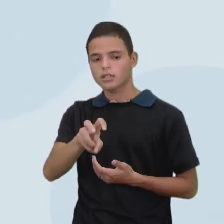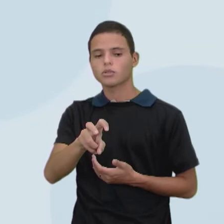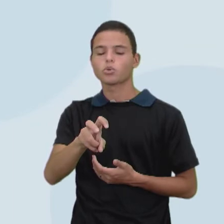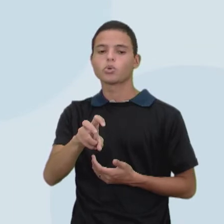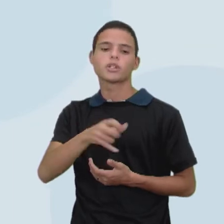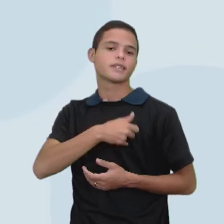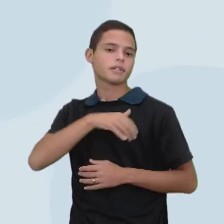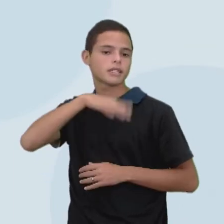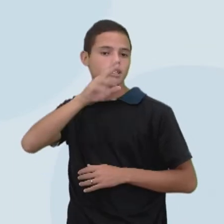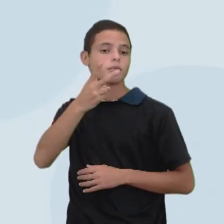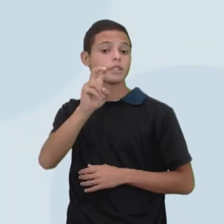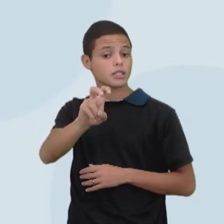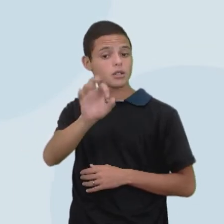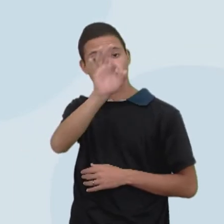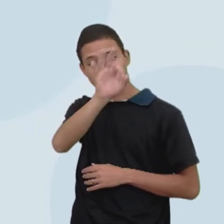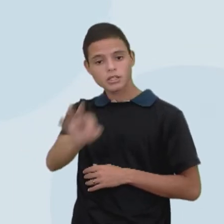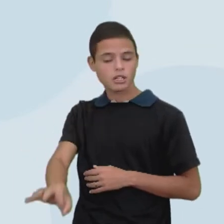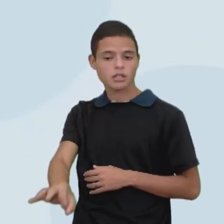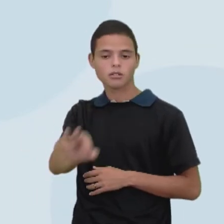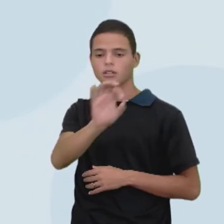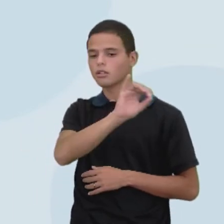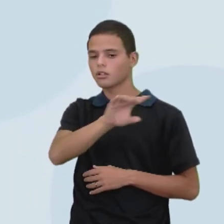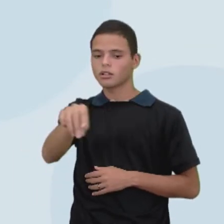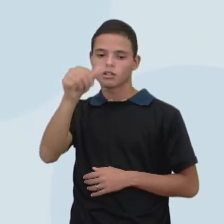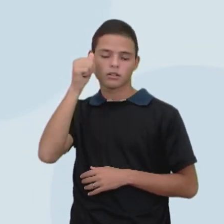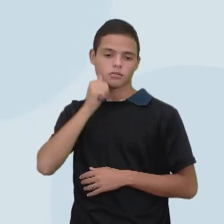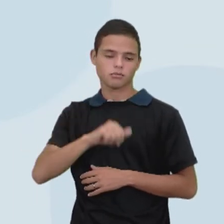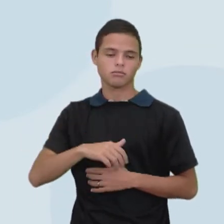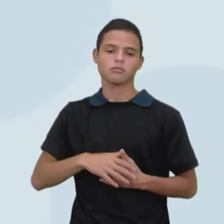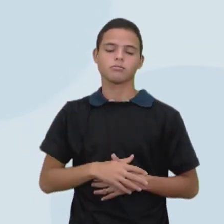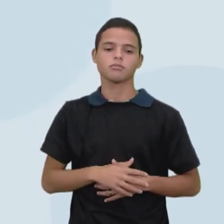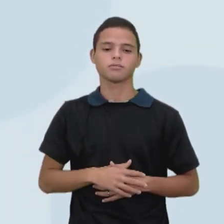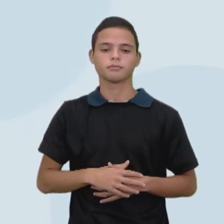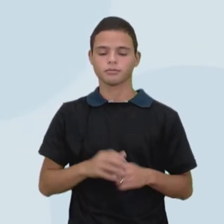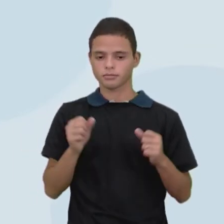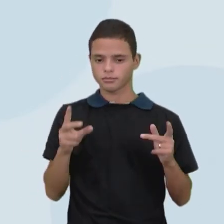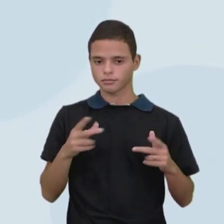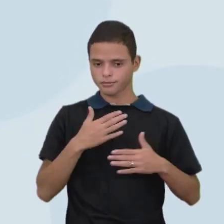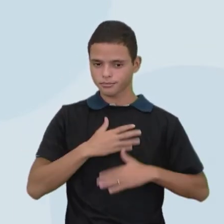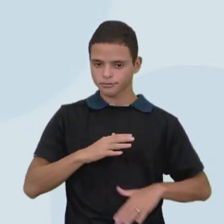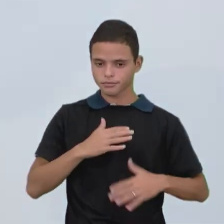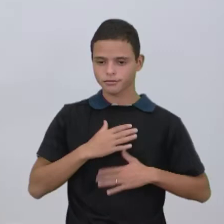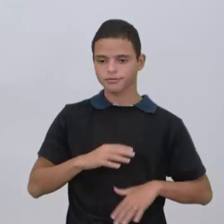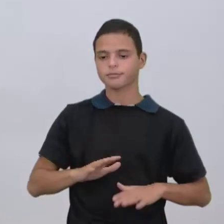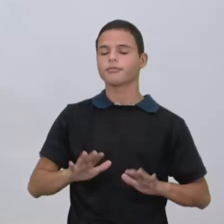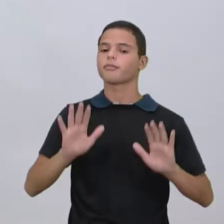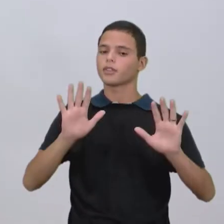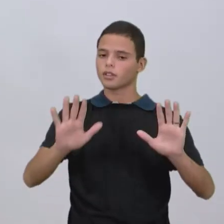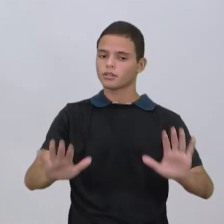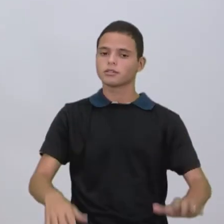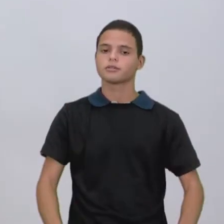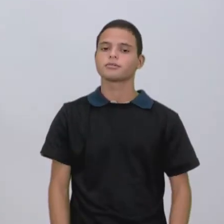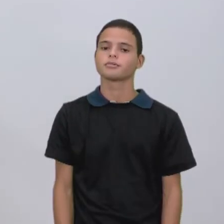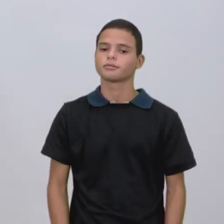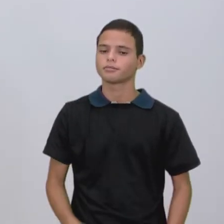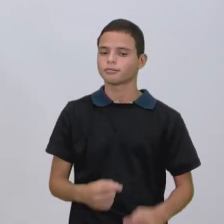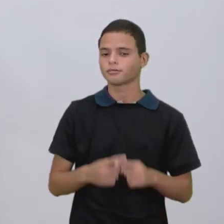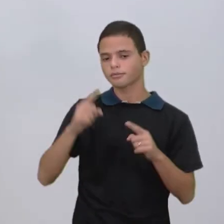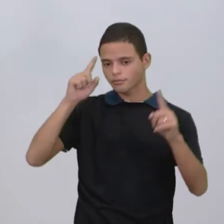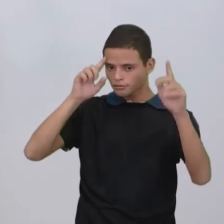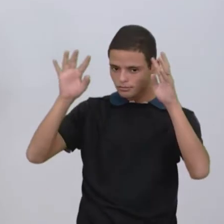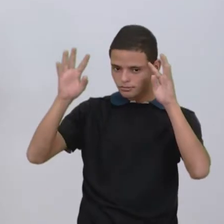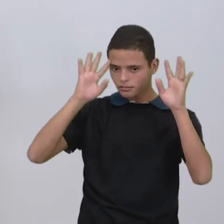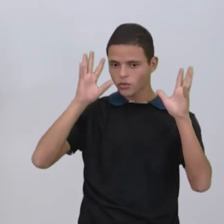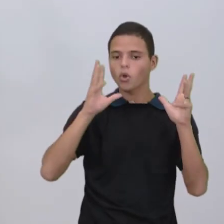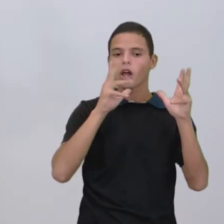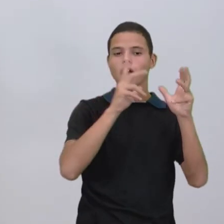delas. Da população feminina, que se declara feminina. Tudo bem? Tranquilo? Tá. Então, respira. Respira porque a gente tem que pensar no tudo que a